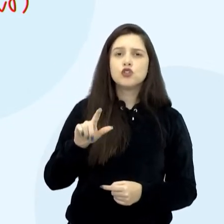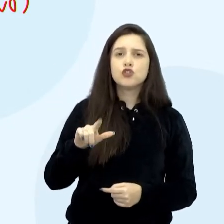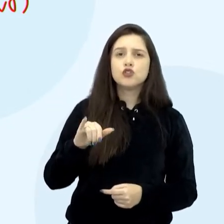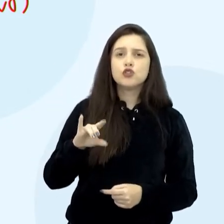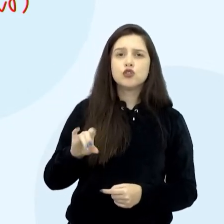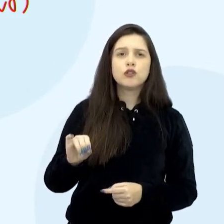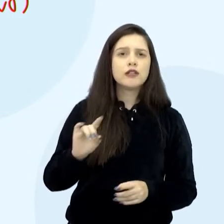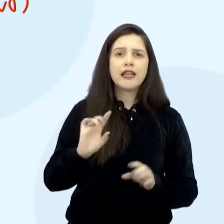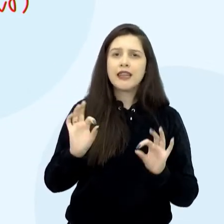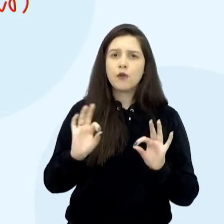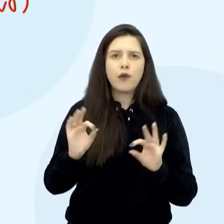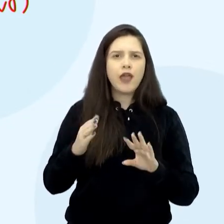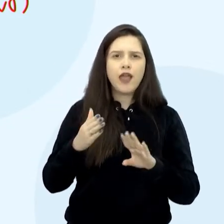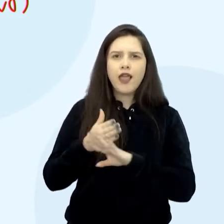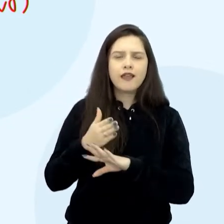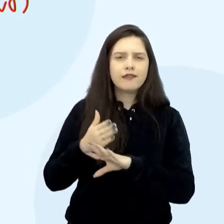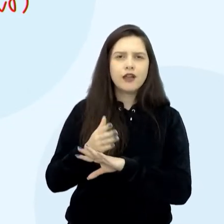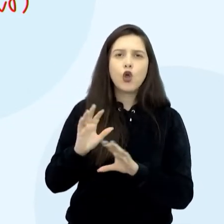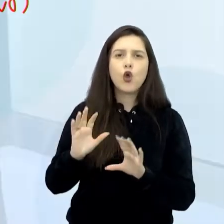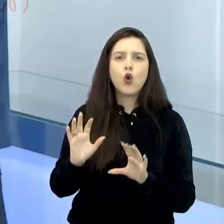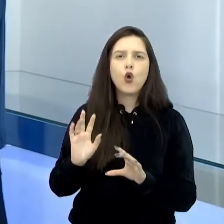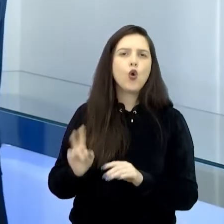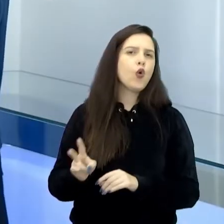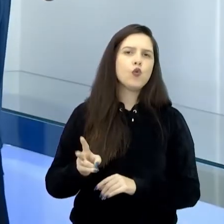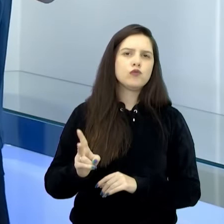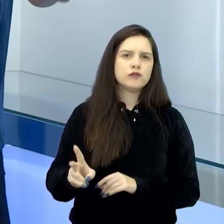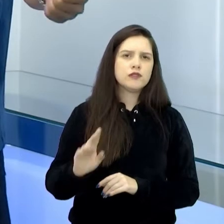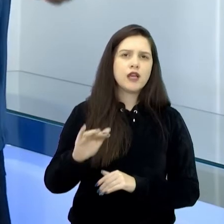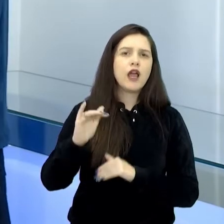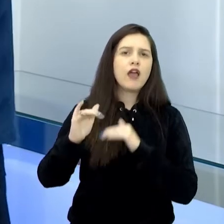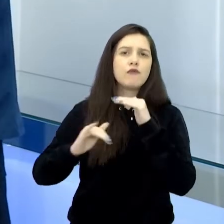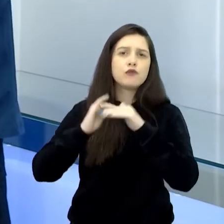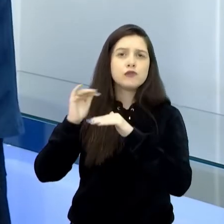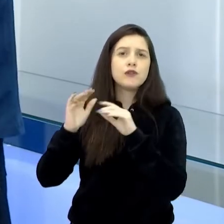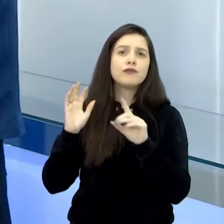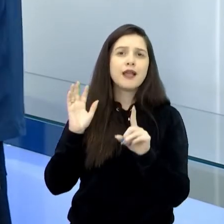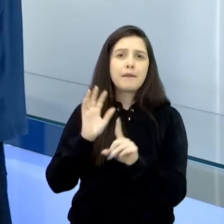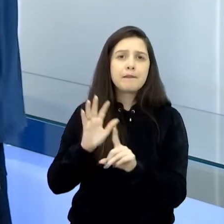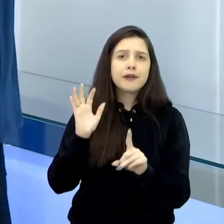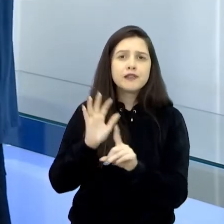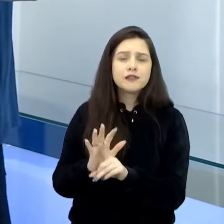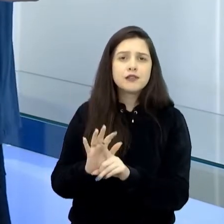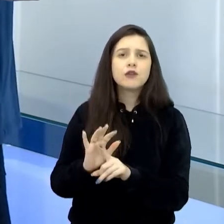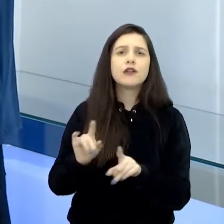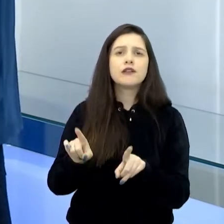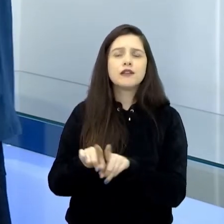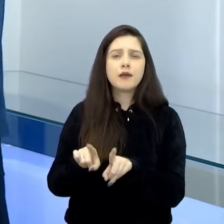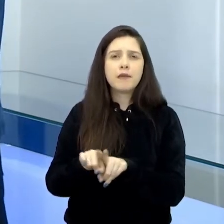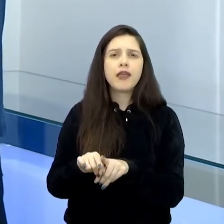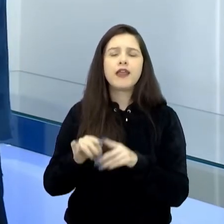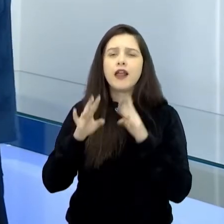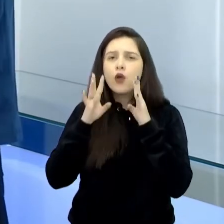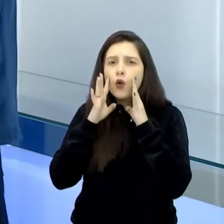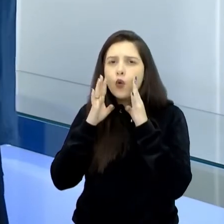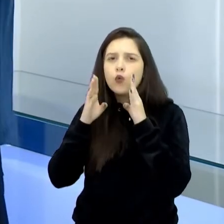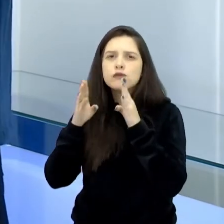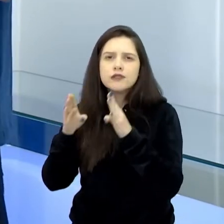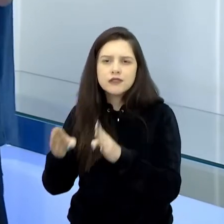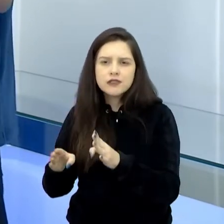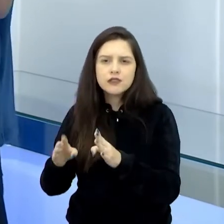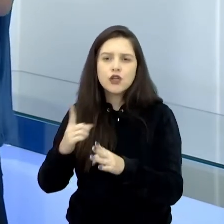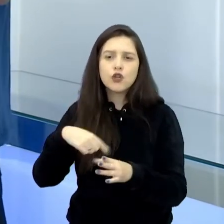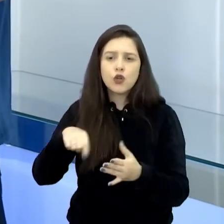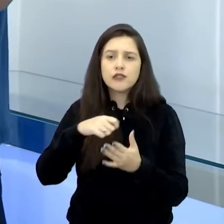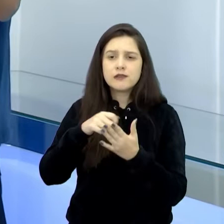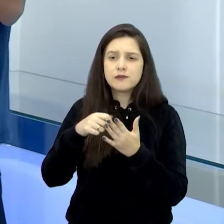entra em constante de equilíbrio, nem em função da pressão, nem em função da concentração. Nós escrevemos constante